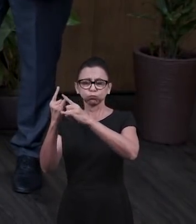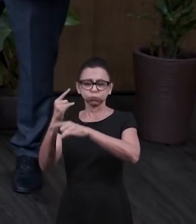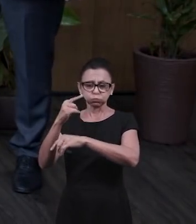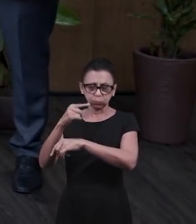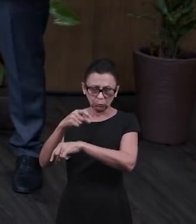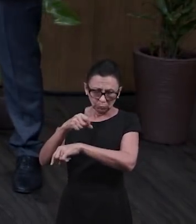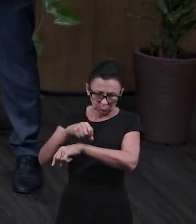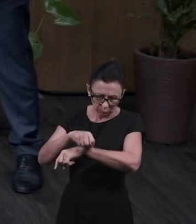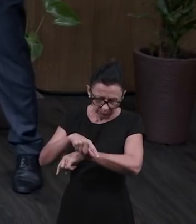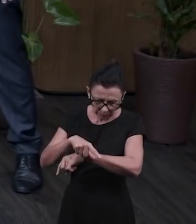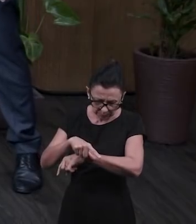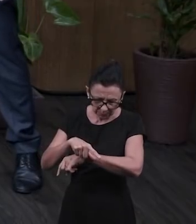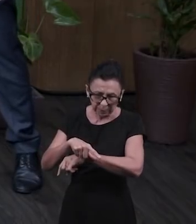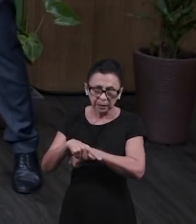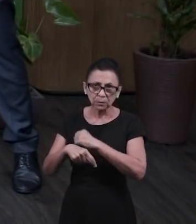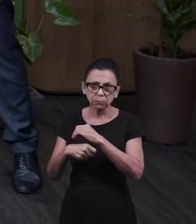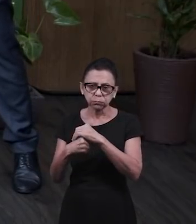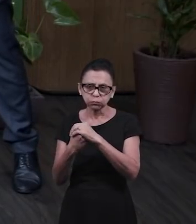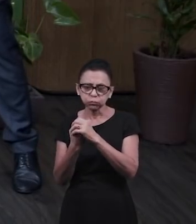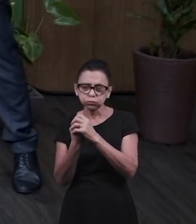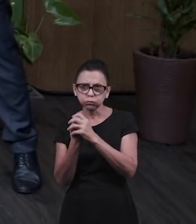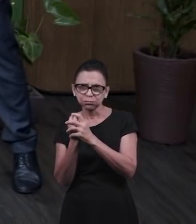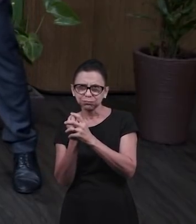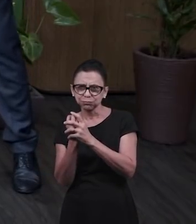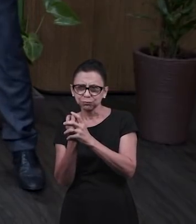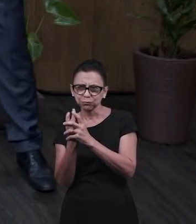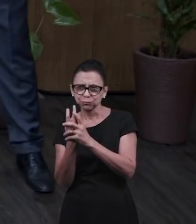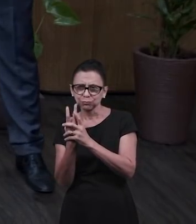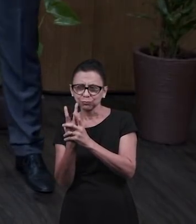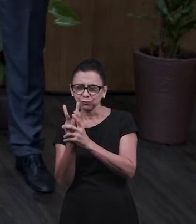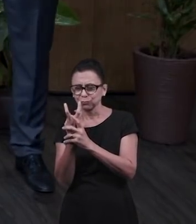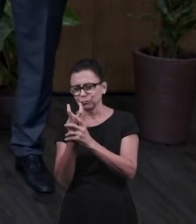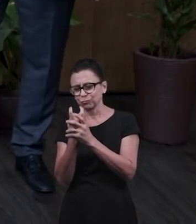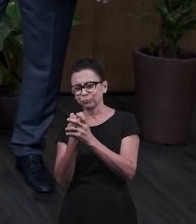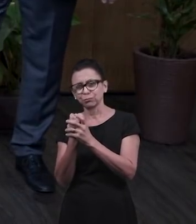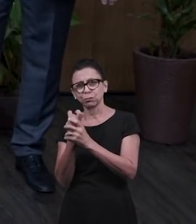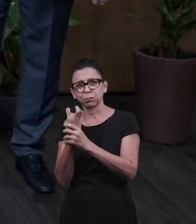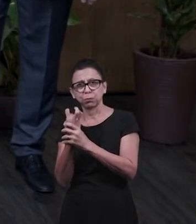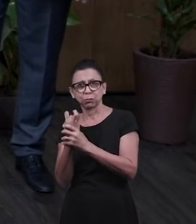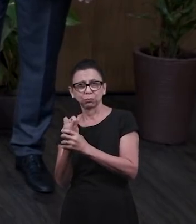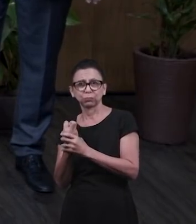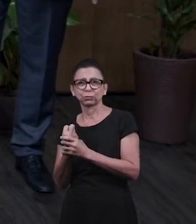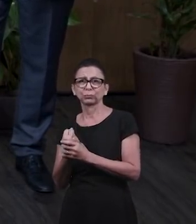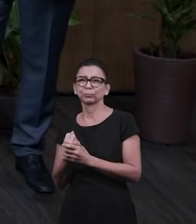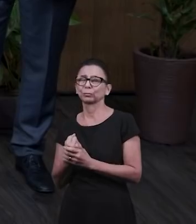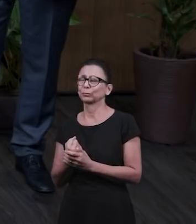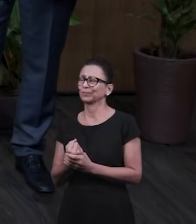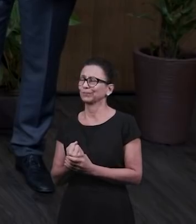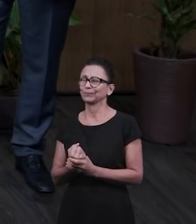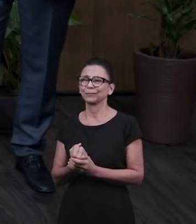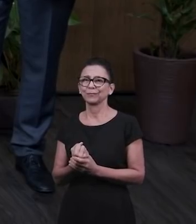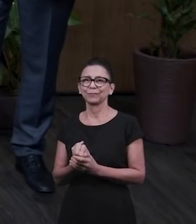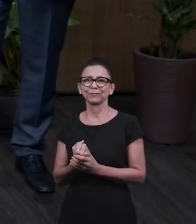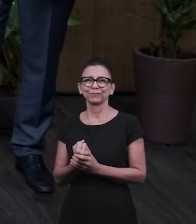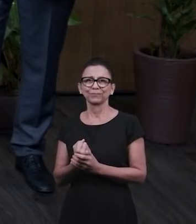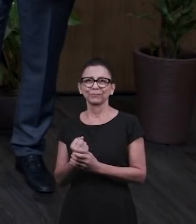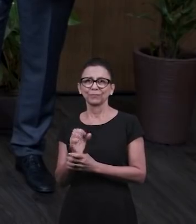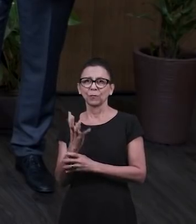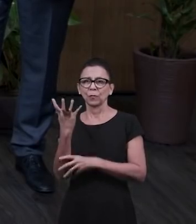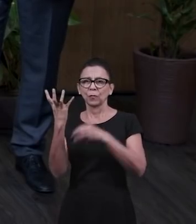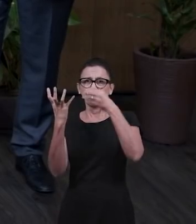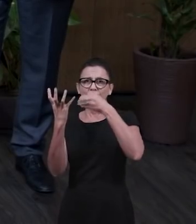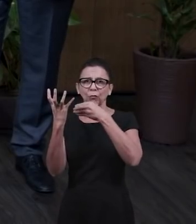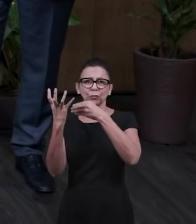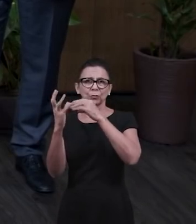semente, não permitindo que ela desse fruto. Esse tipo de terreno